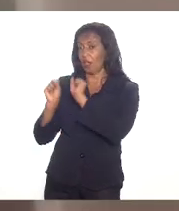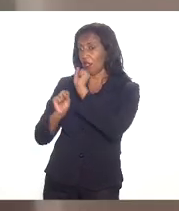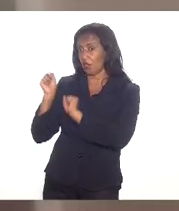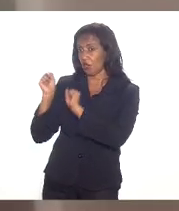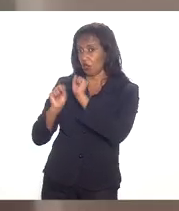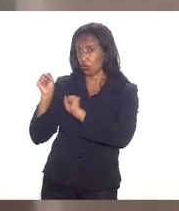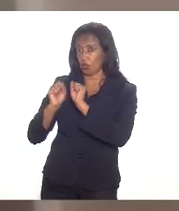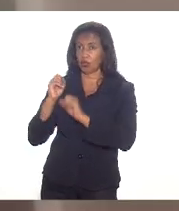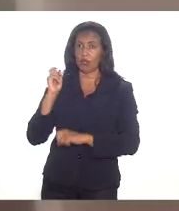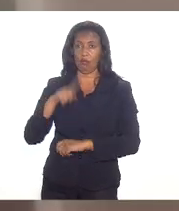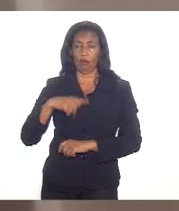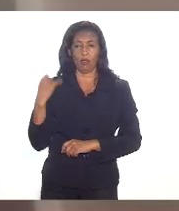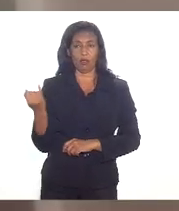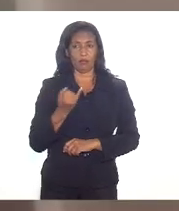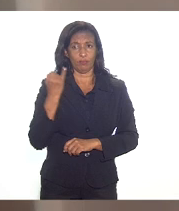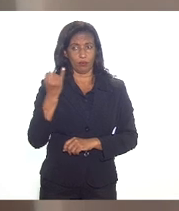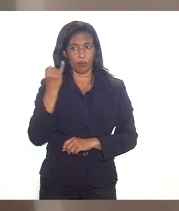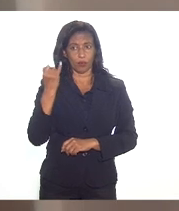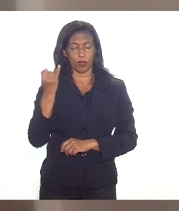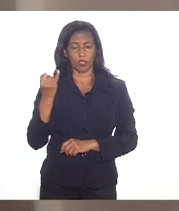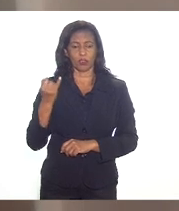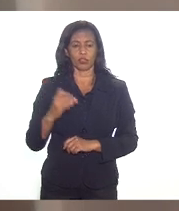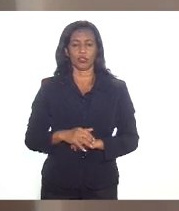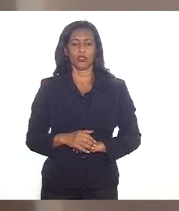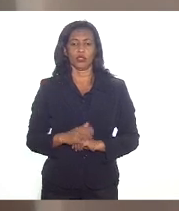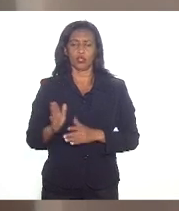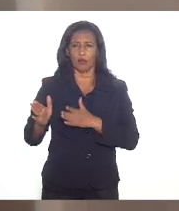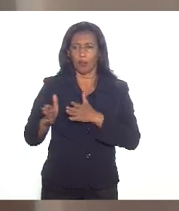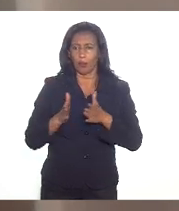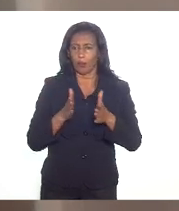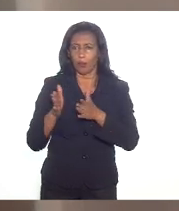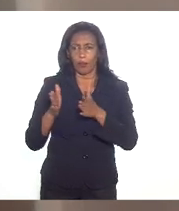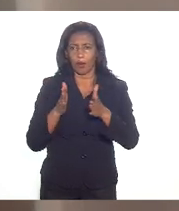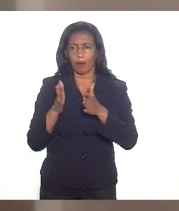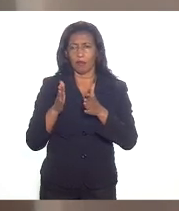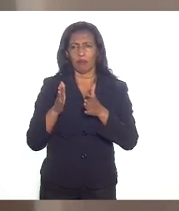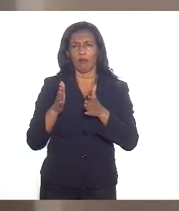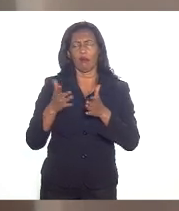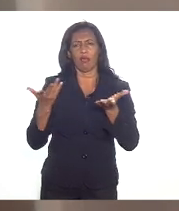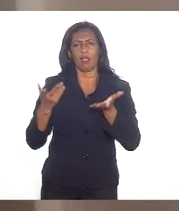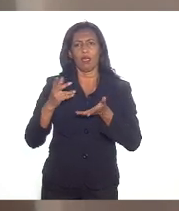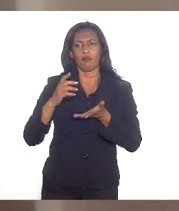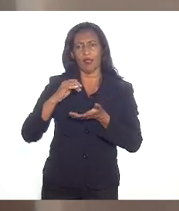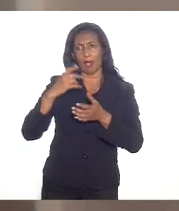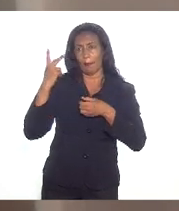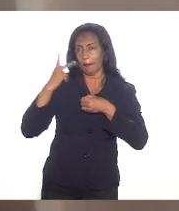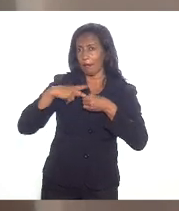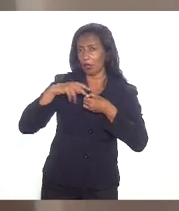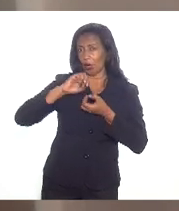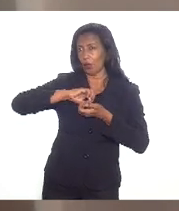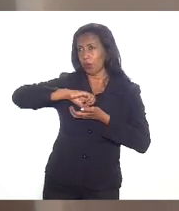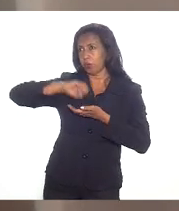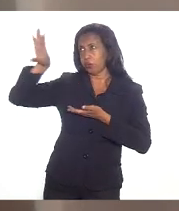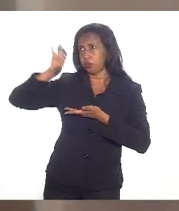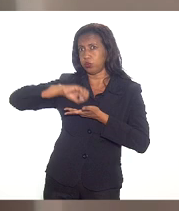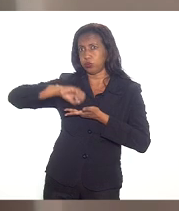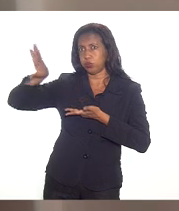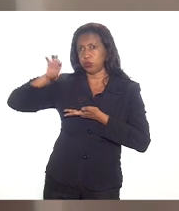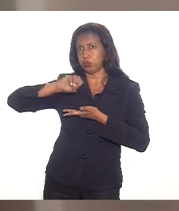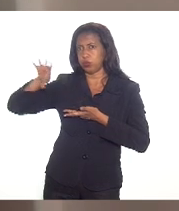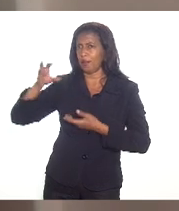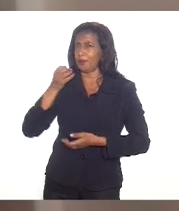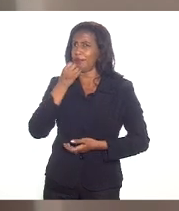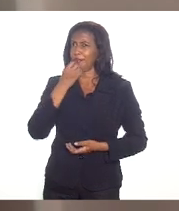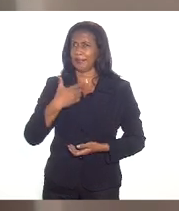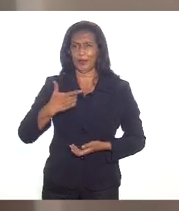época e tiveram trajetórias absolutamente distintas. Realmente, ficar exportando commodities não é uma coisa de bom